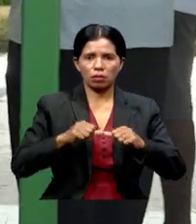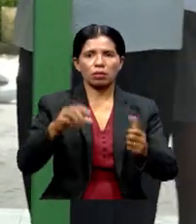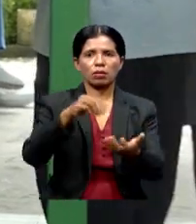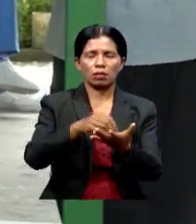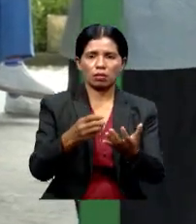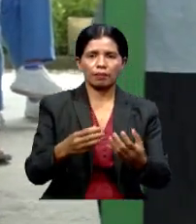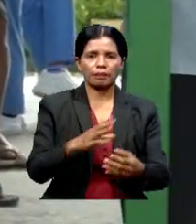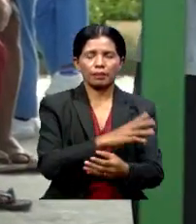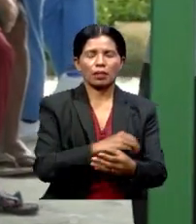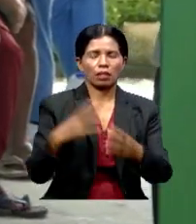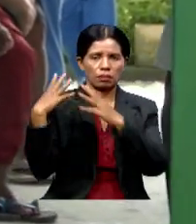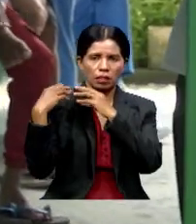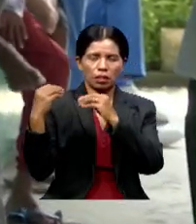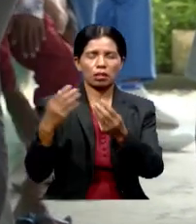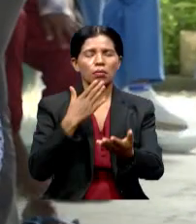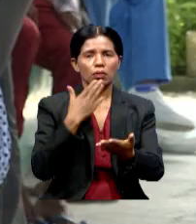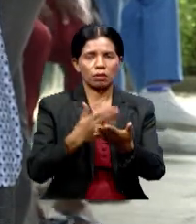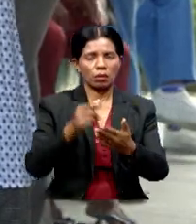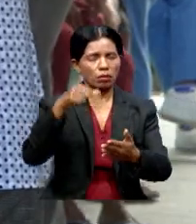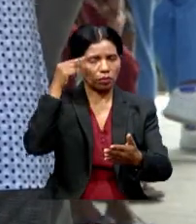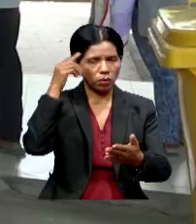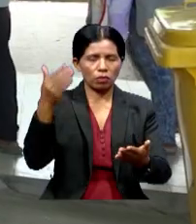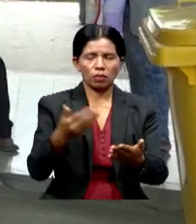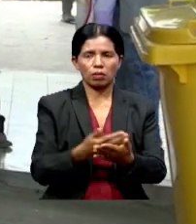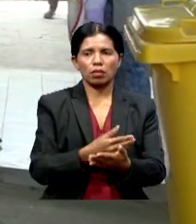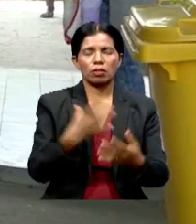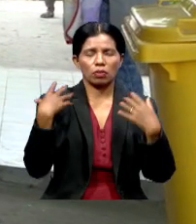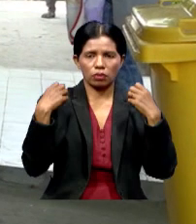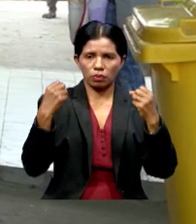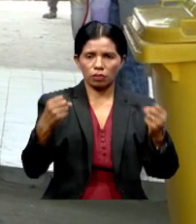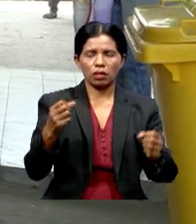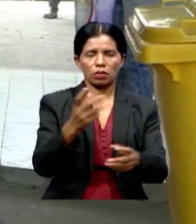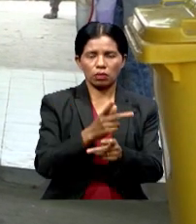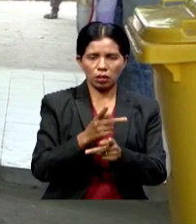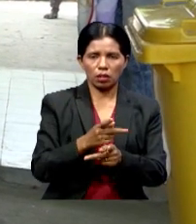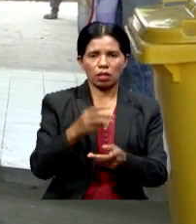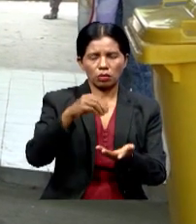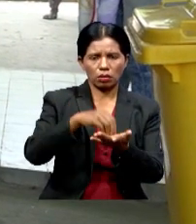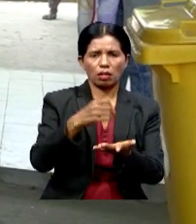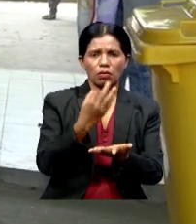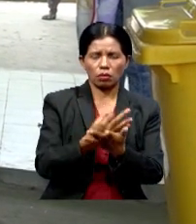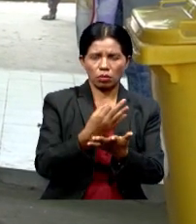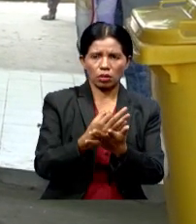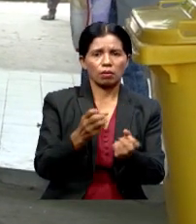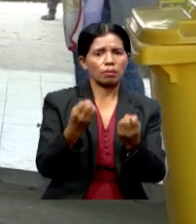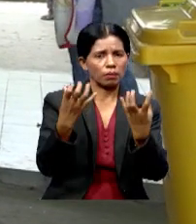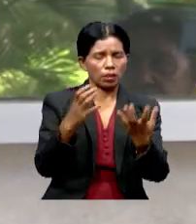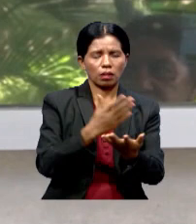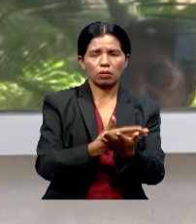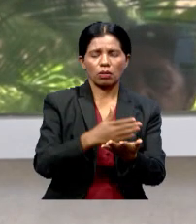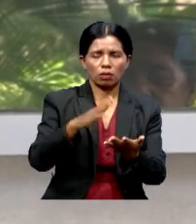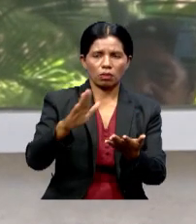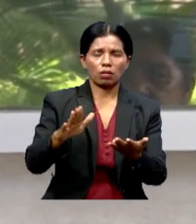esperança bot, mas o governo foi mai. O comitmento forte a tua segura no tal orçamento suficiente para